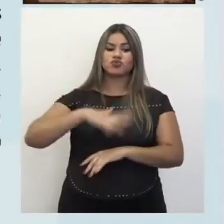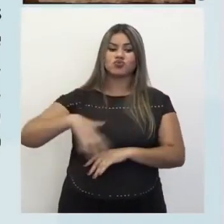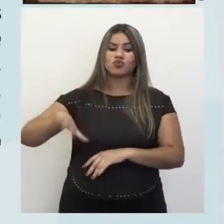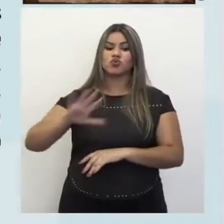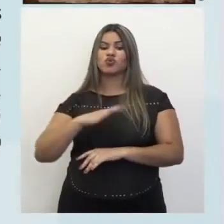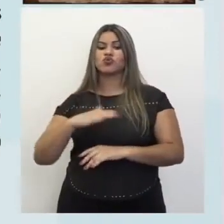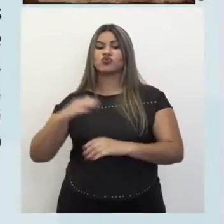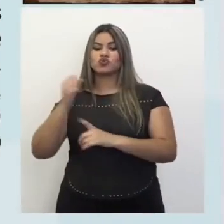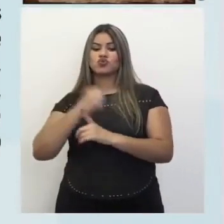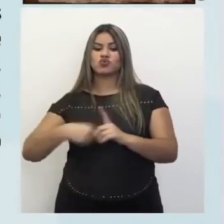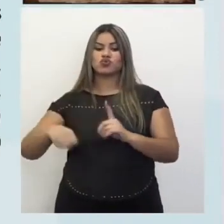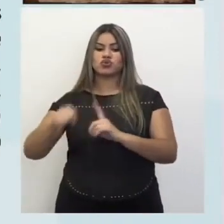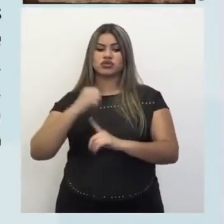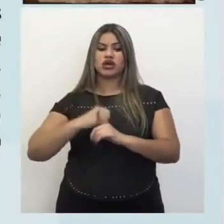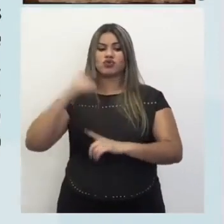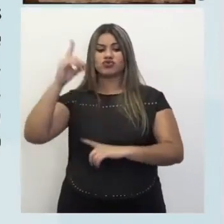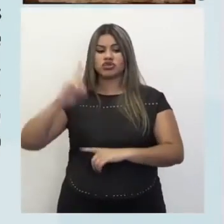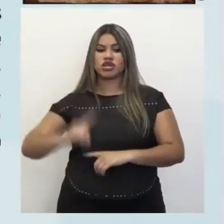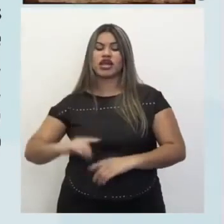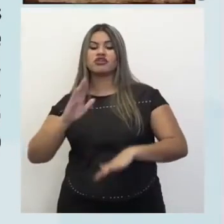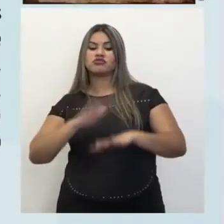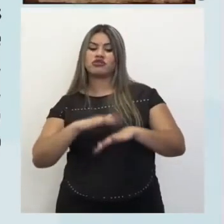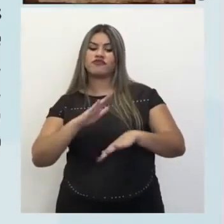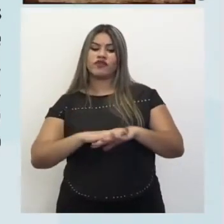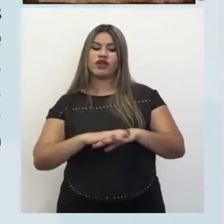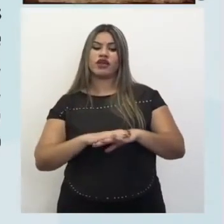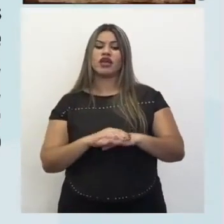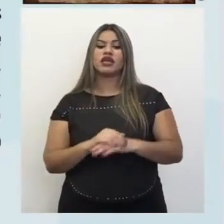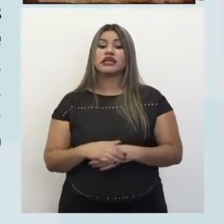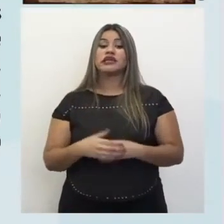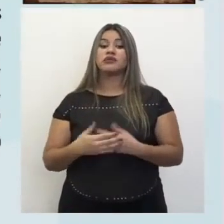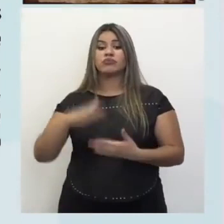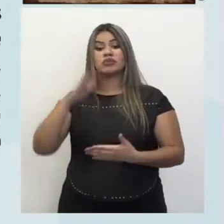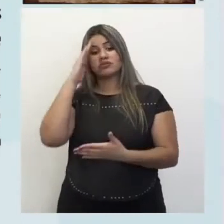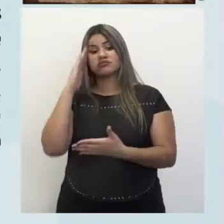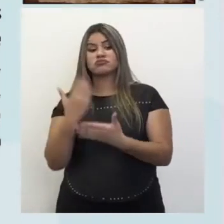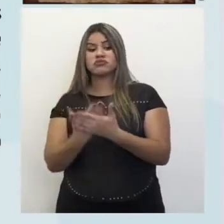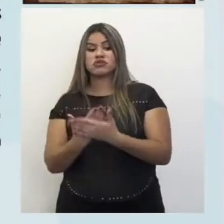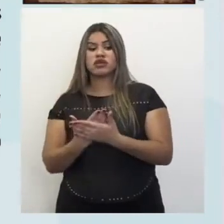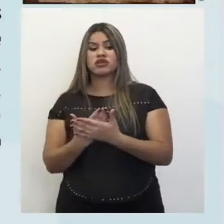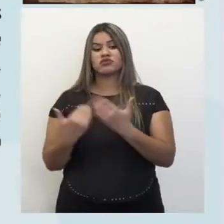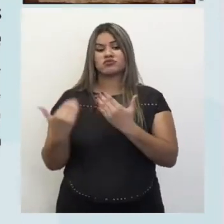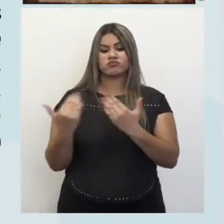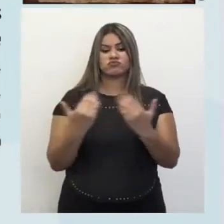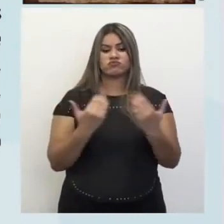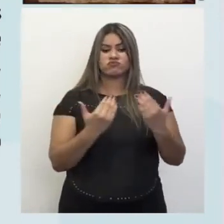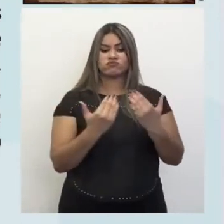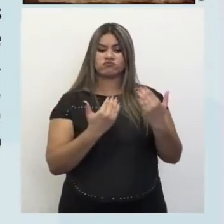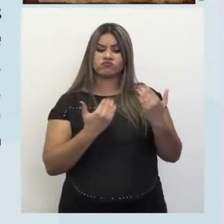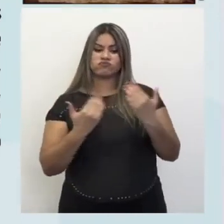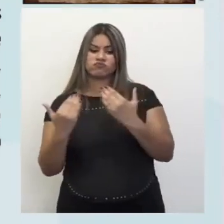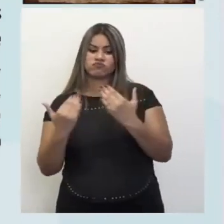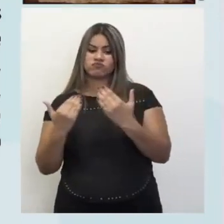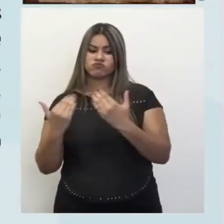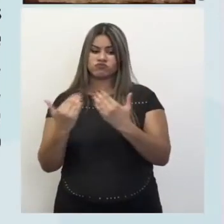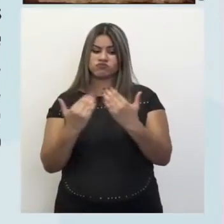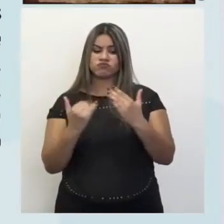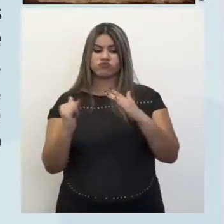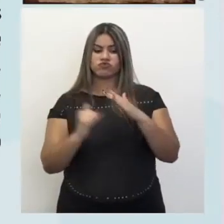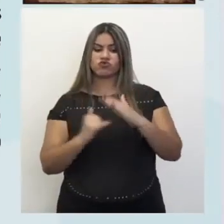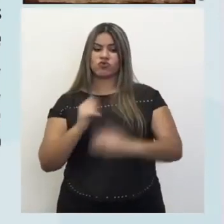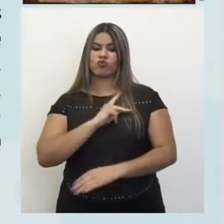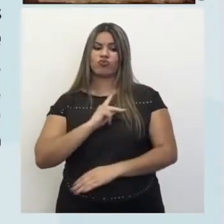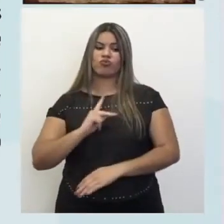do corpo social seus direitos e seus deveres, que para gozar de confiança, ao ser comparado com o fim de toda e qualquer